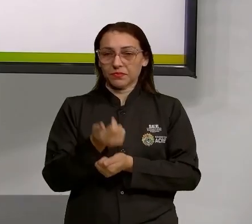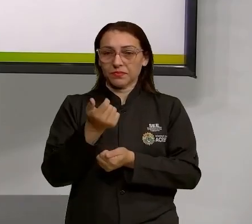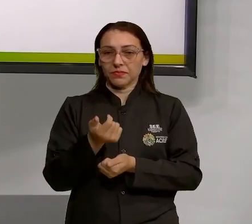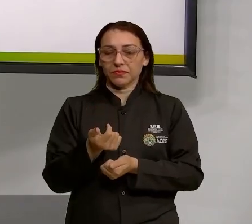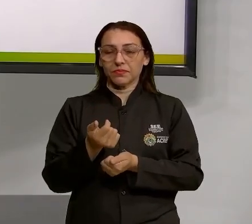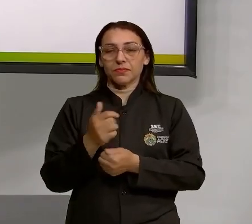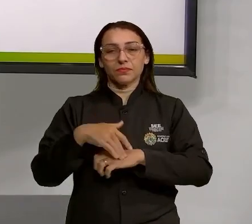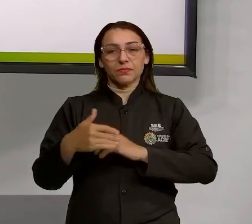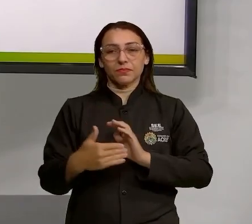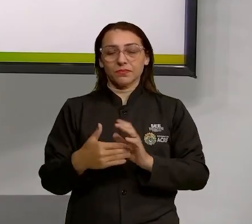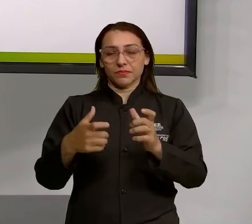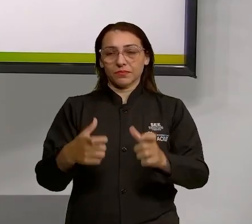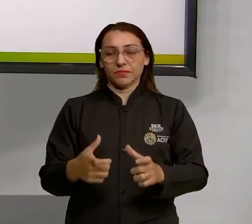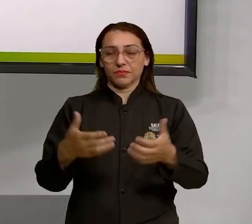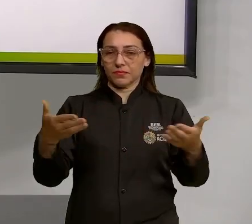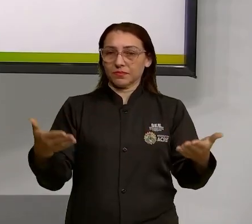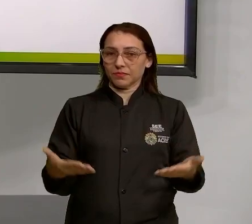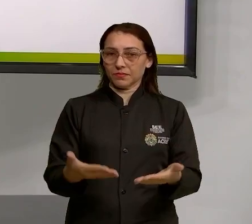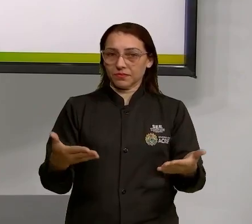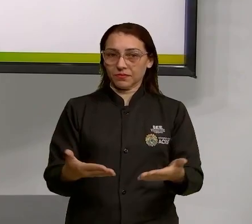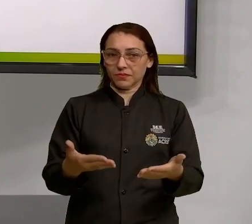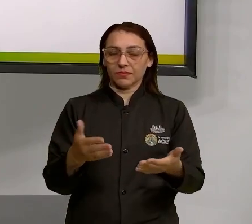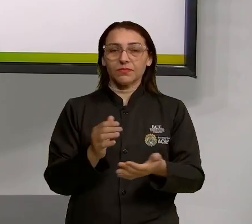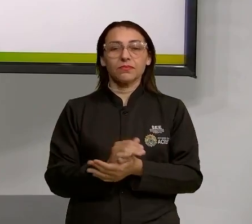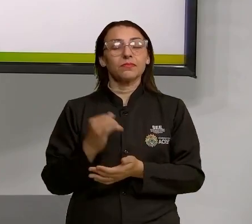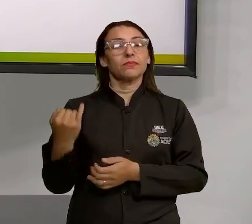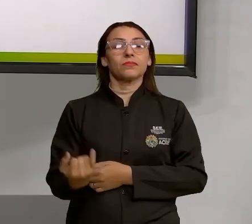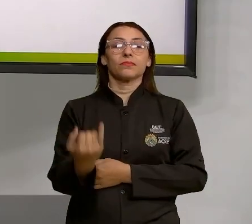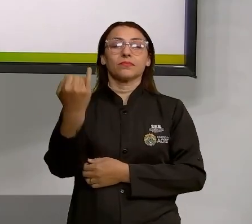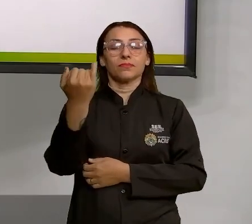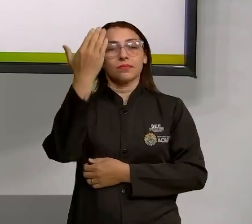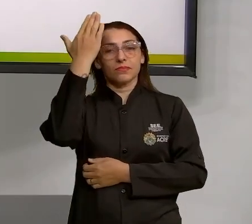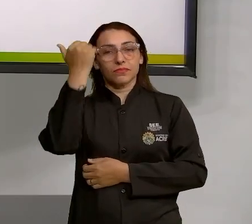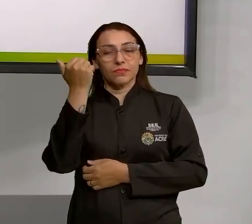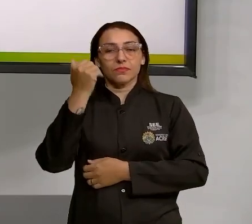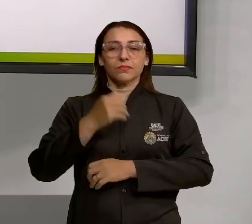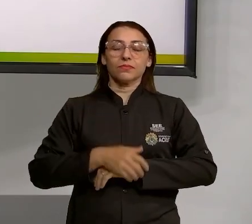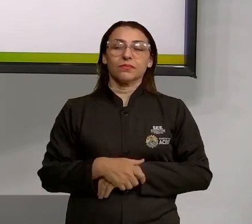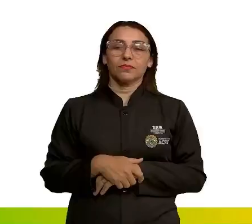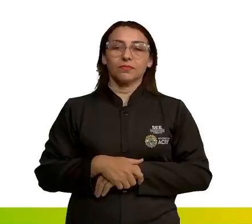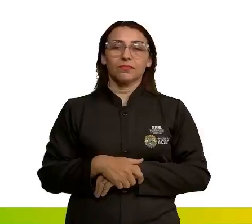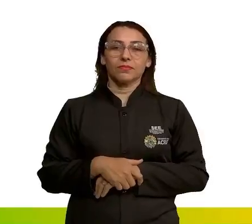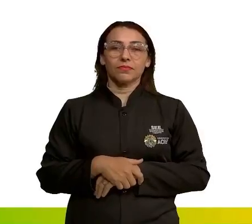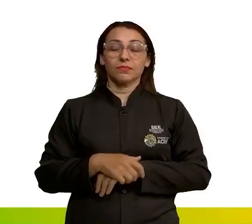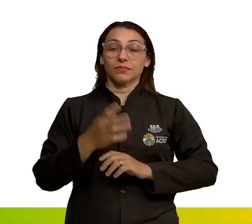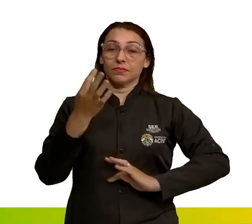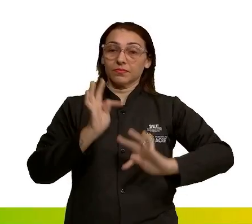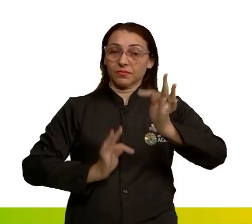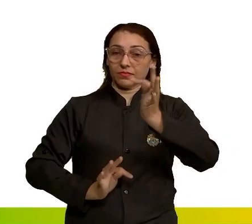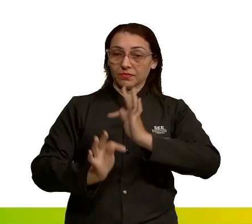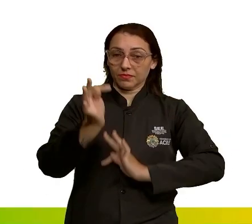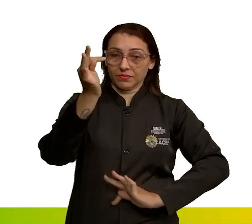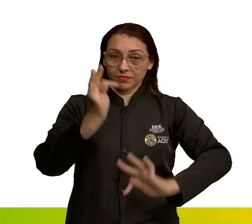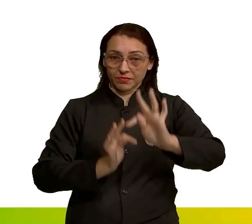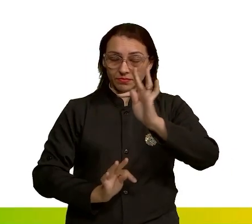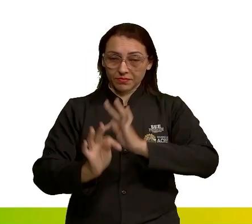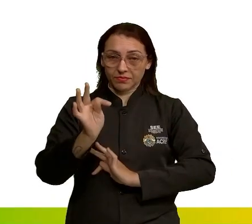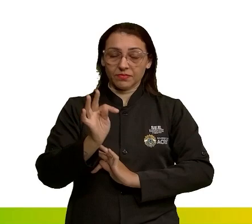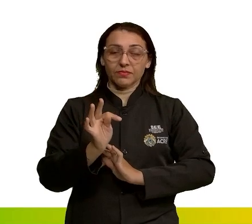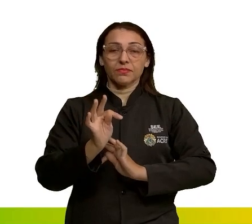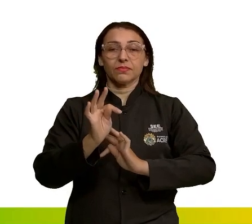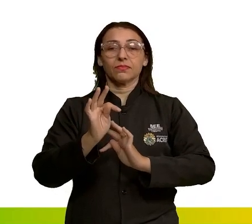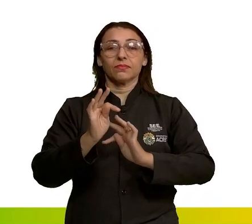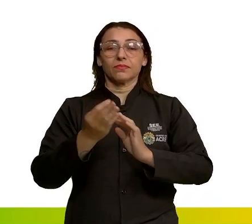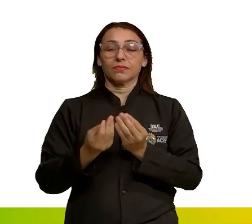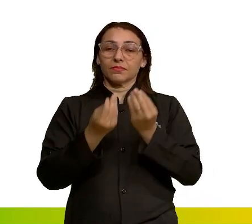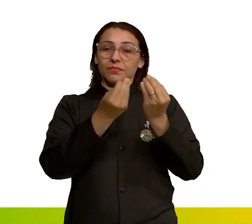os lugares. Agora, outra coisa importante é saber o seguinte: a tecnologia